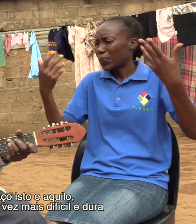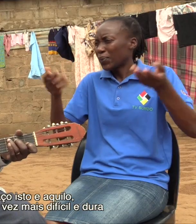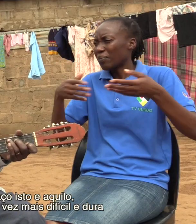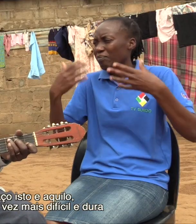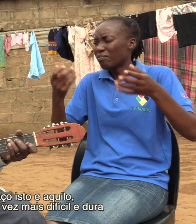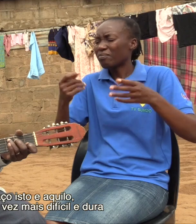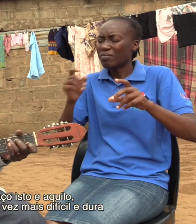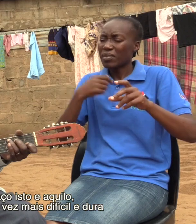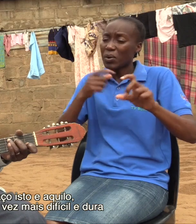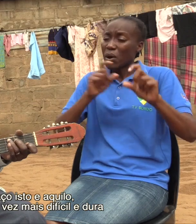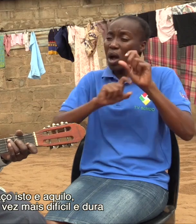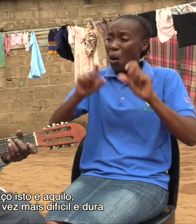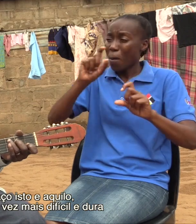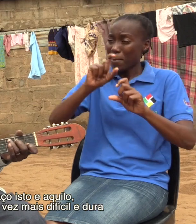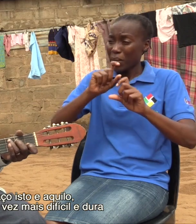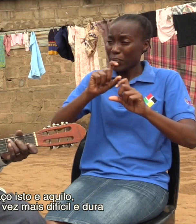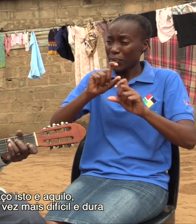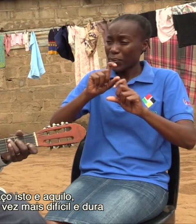Aumento o preço,